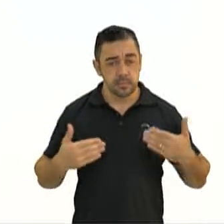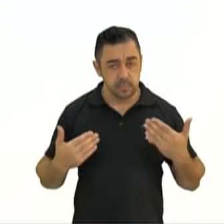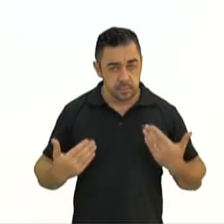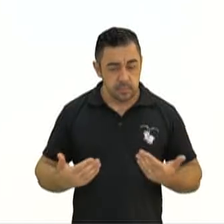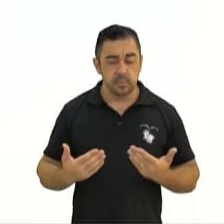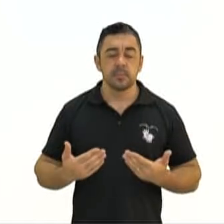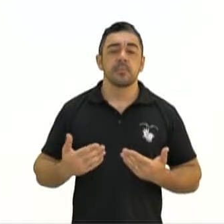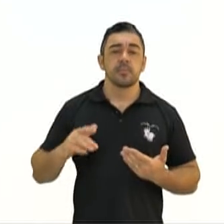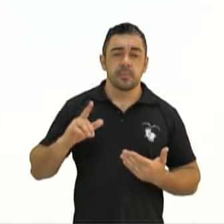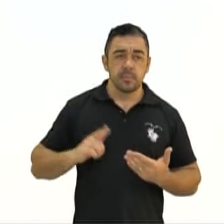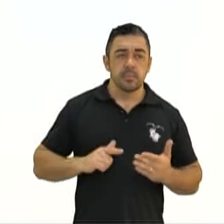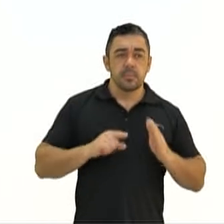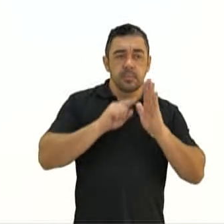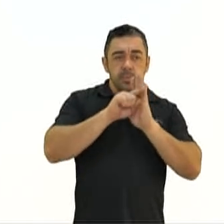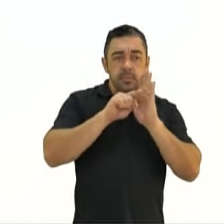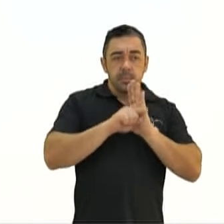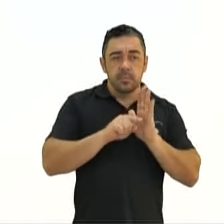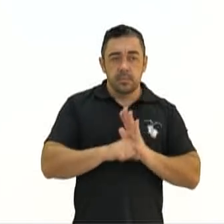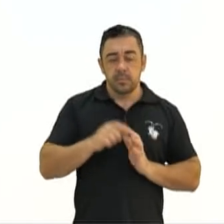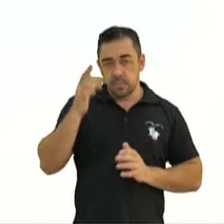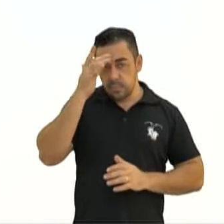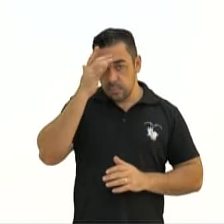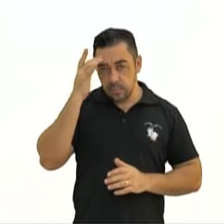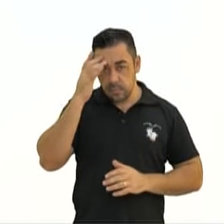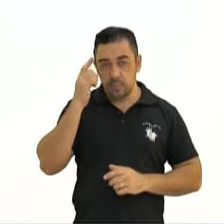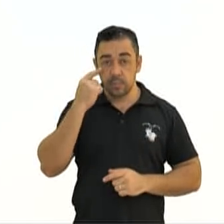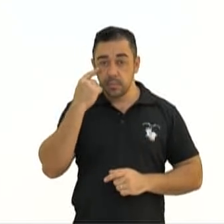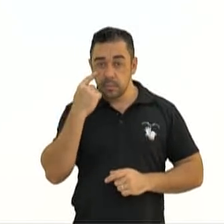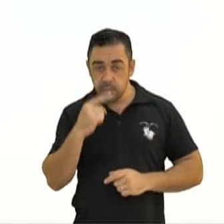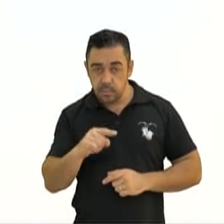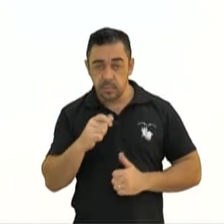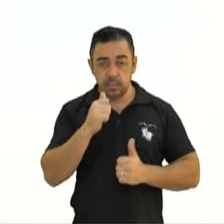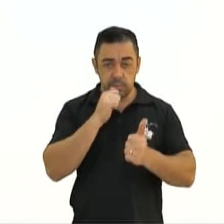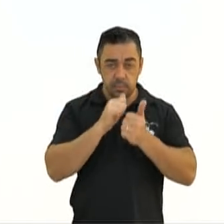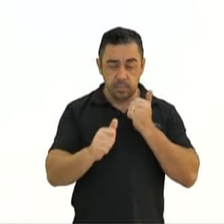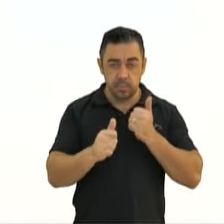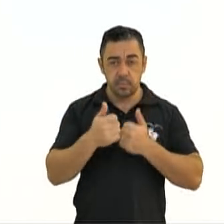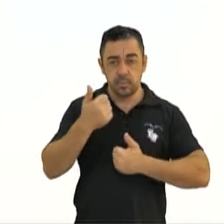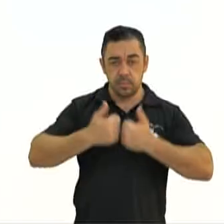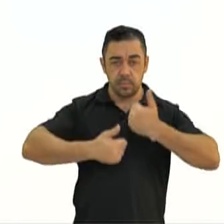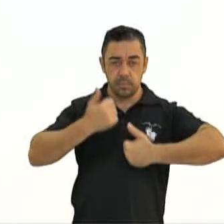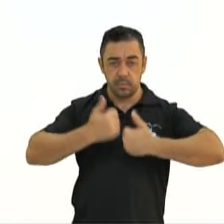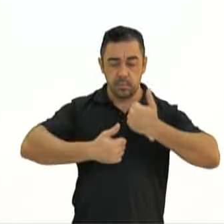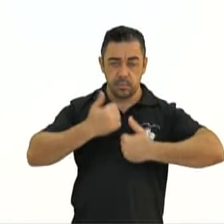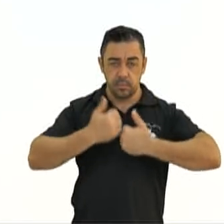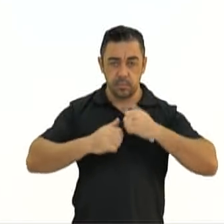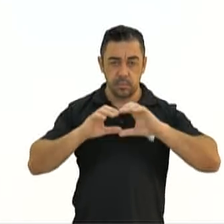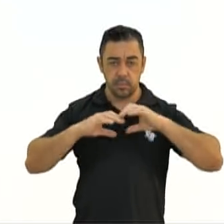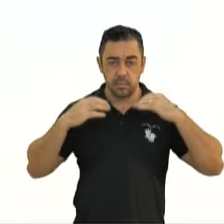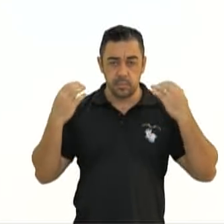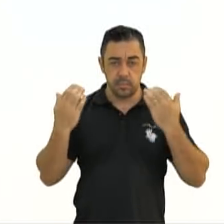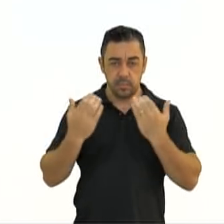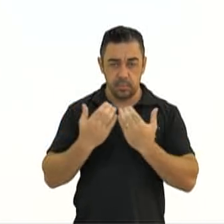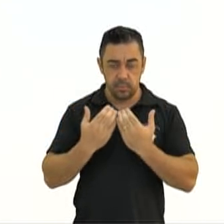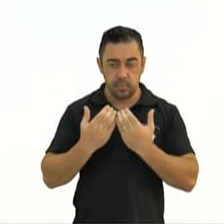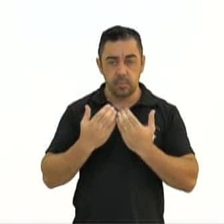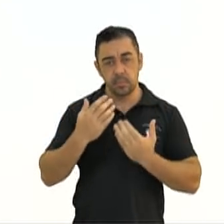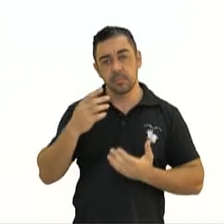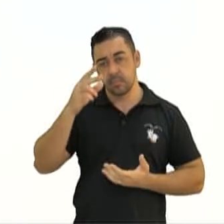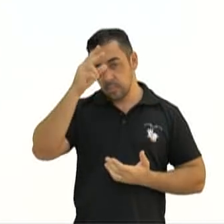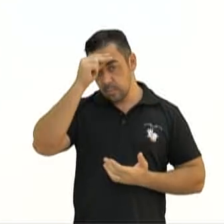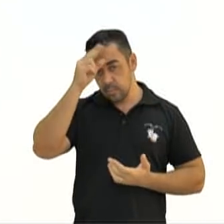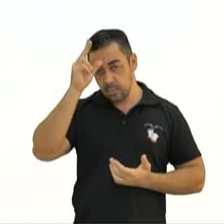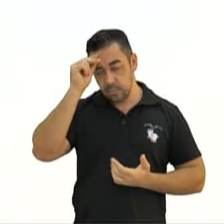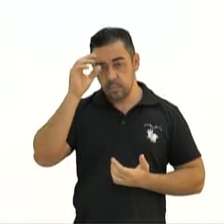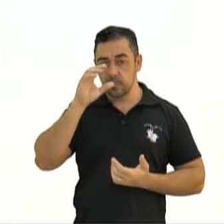isso, foram entrevistadas pessoas que assistiram ao jogo de futebol no estádio municipal no último